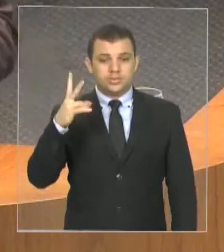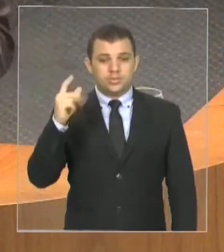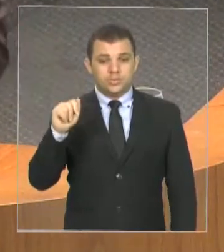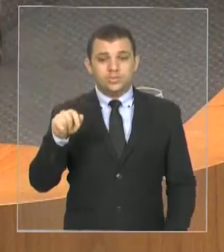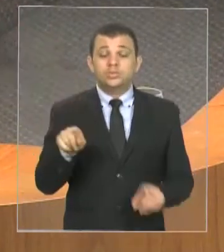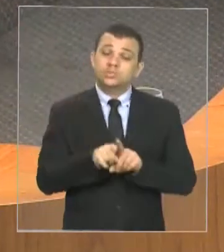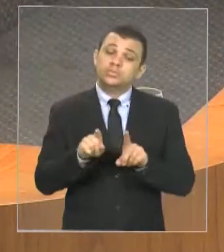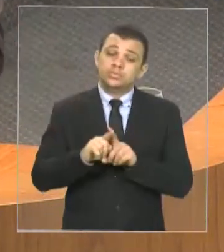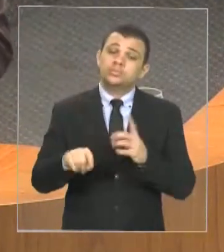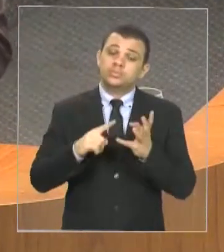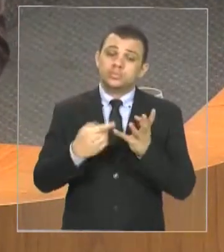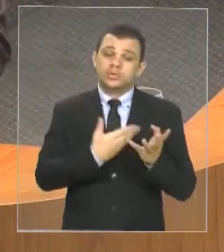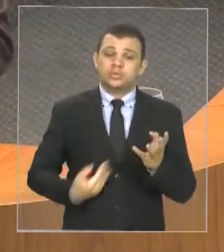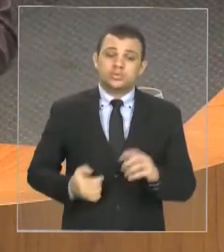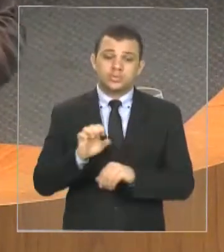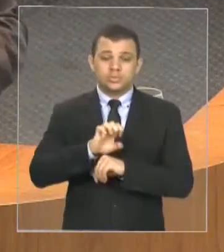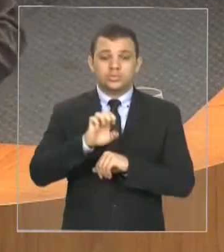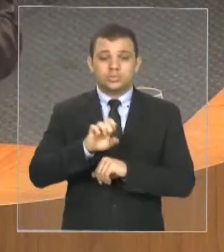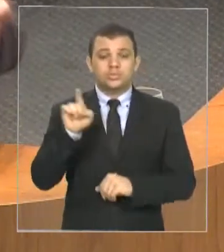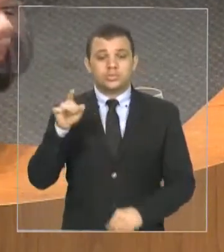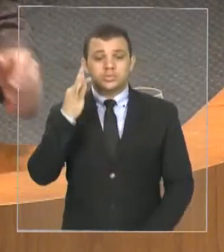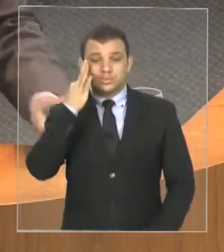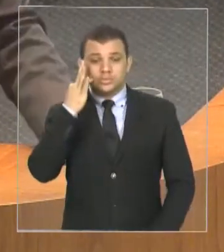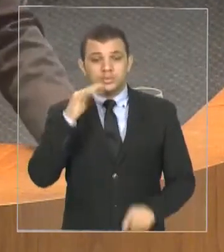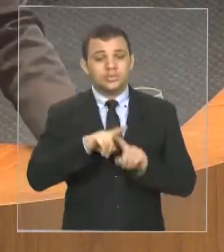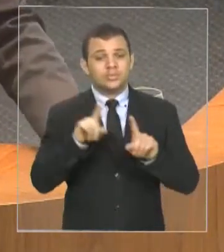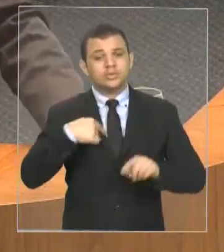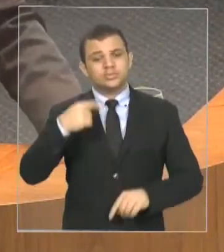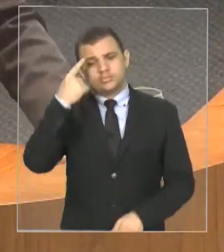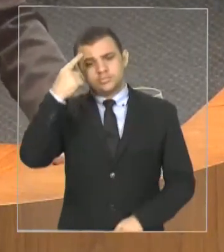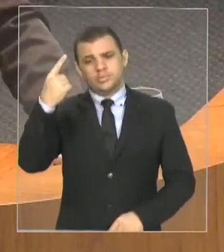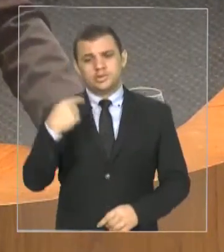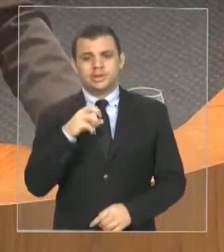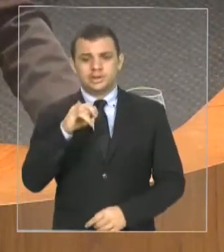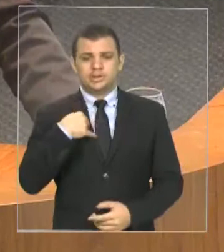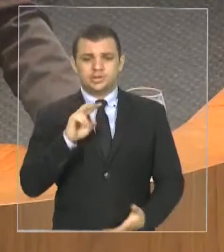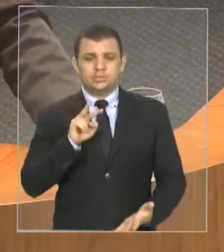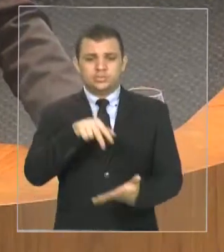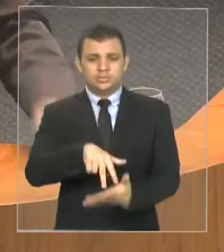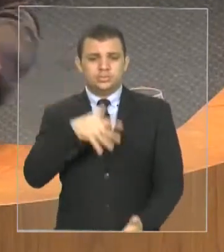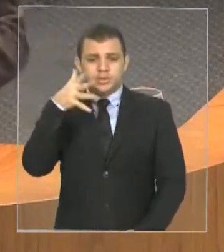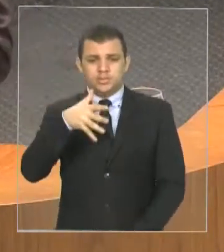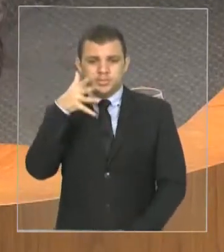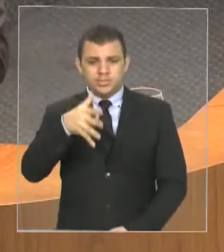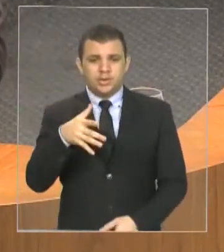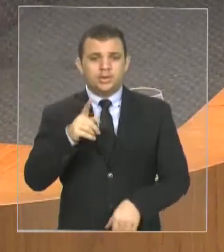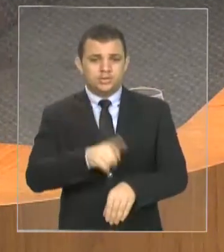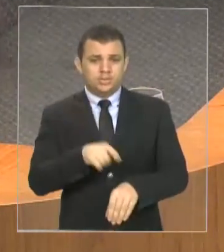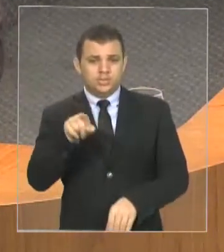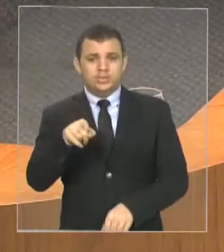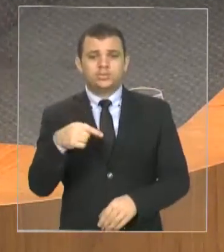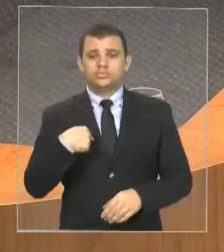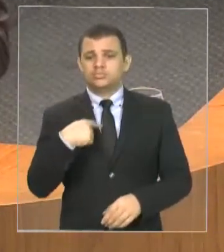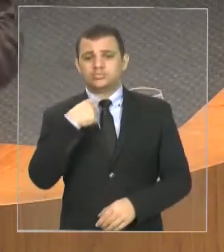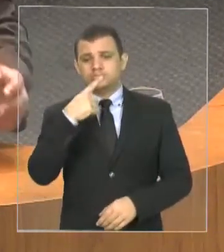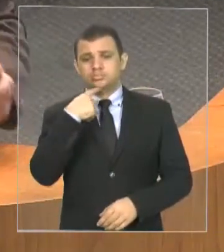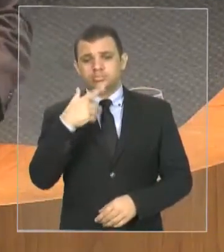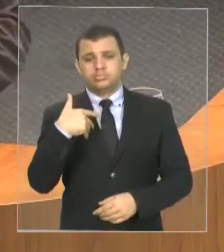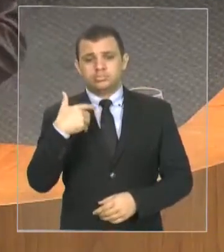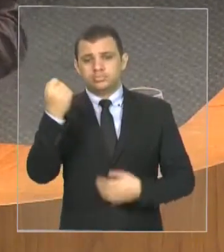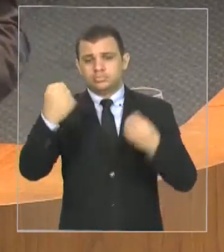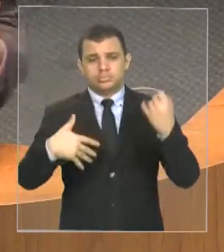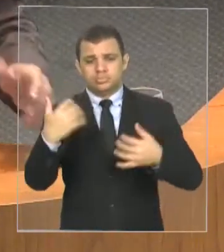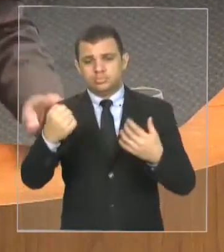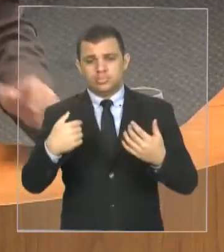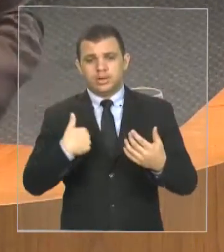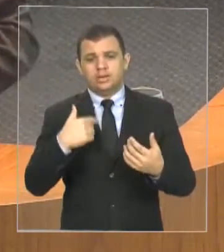Mas eu compreendia que subir ao palanque, naquele momento, talvez não tivesse me conduzido a esta casa. E eu precisava fazer as minhas ações, desenvolver as minhas ações.